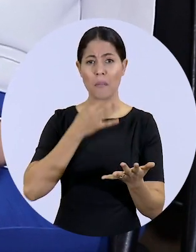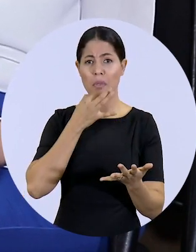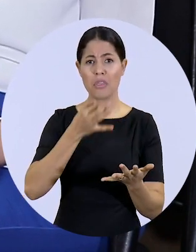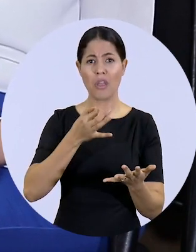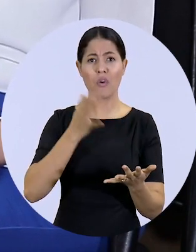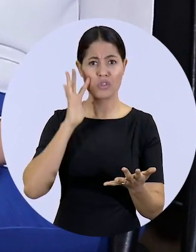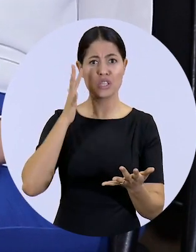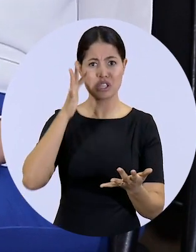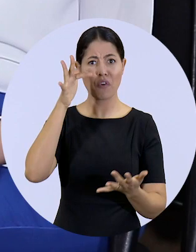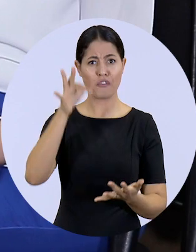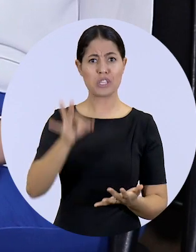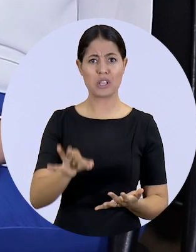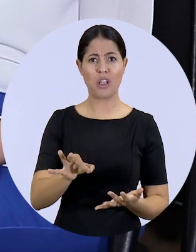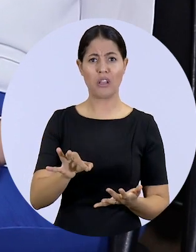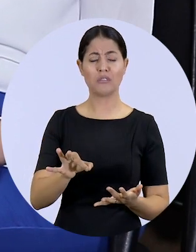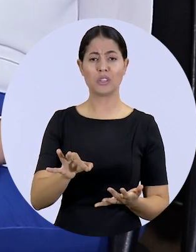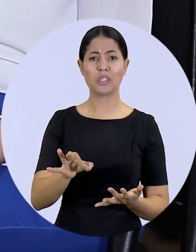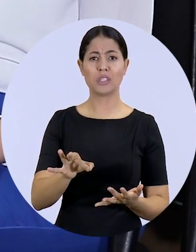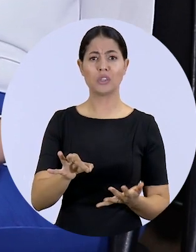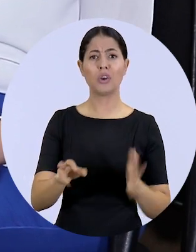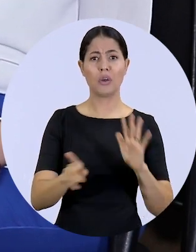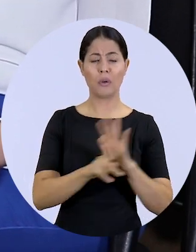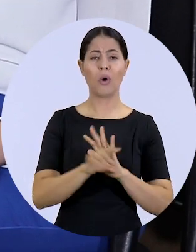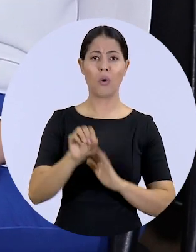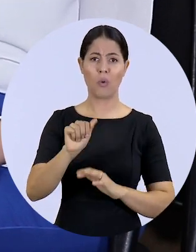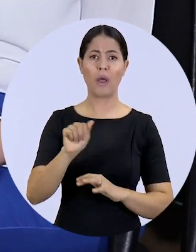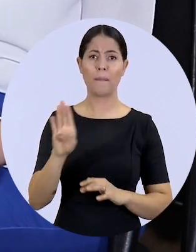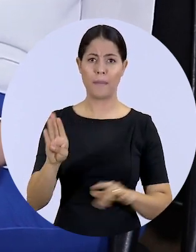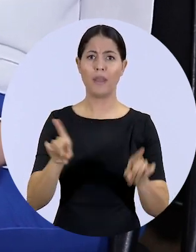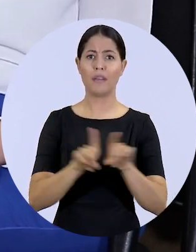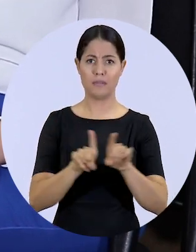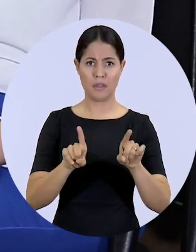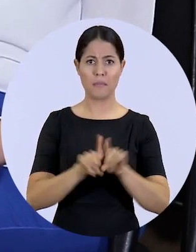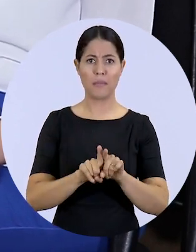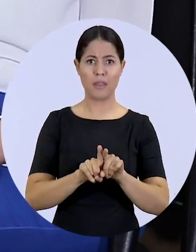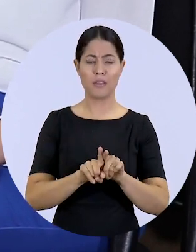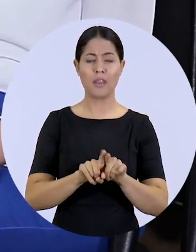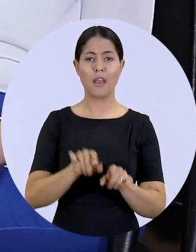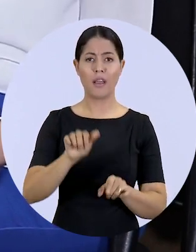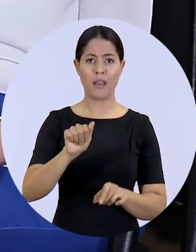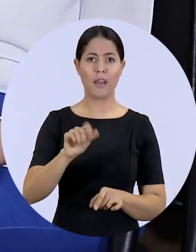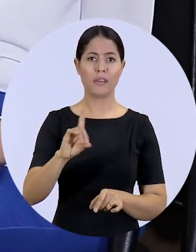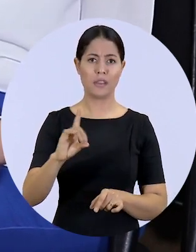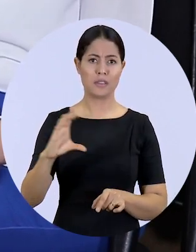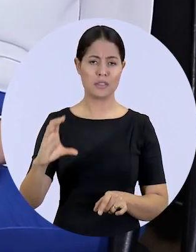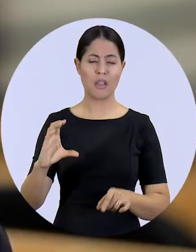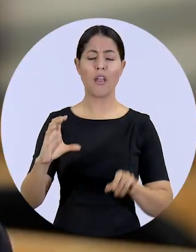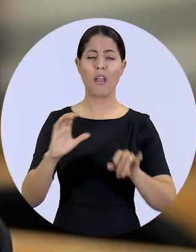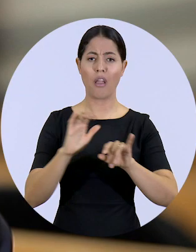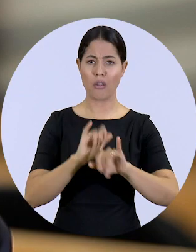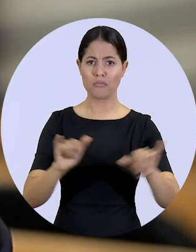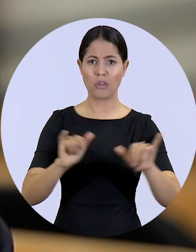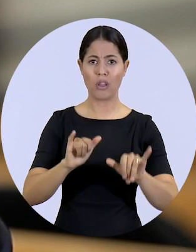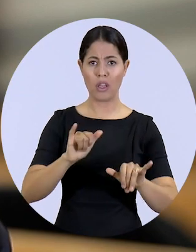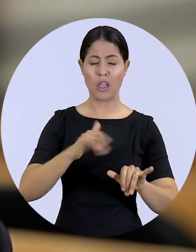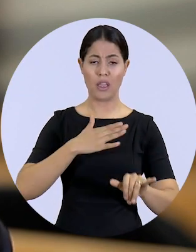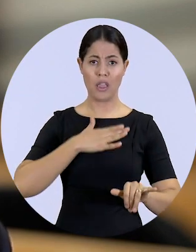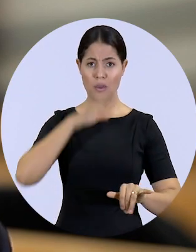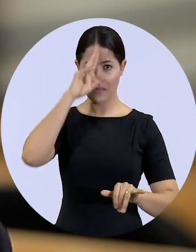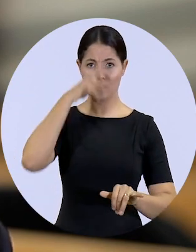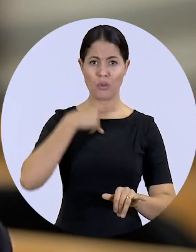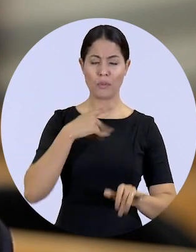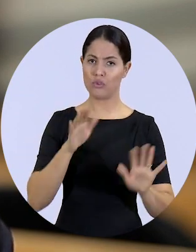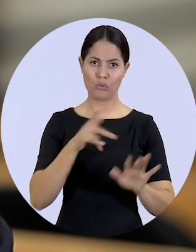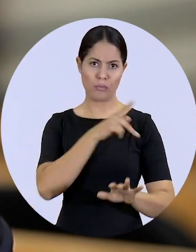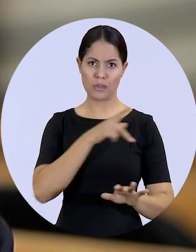achei a decisão correta, corretíssima, né? Foi o posicionamento da ordem, inclusive, nas ADCs. Eu,